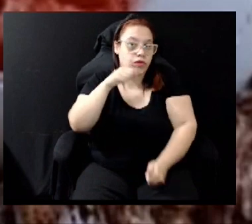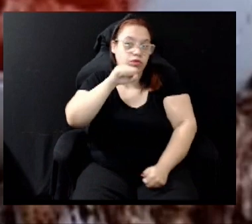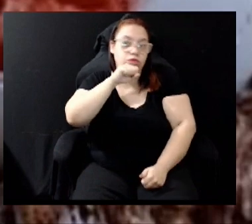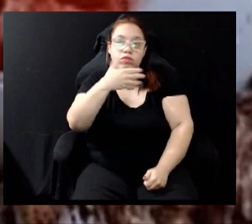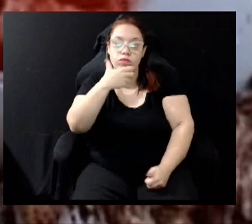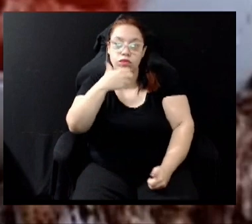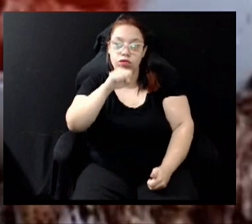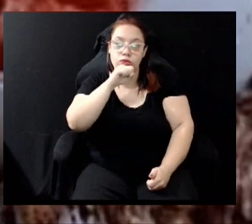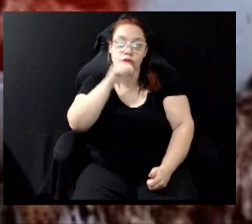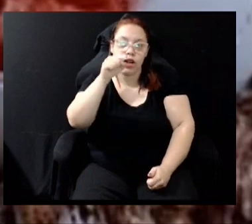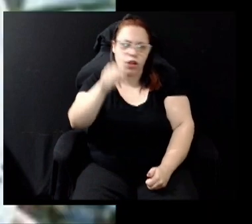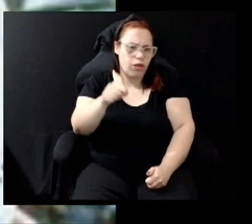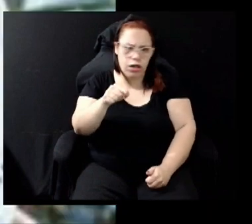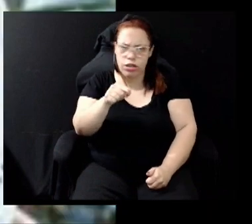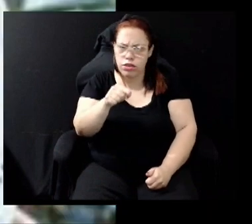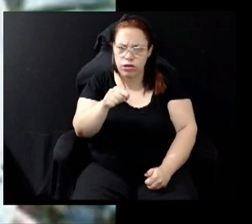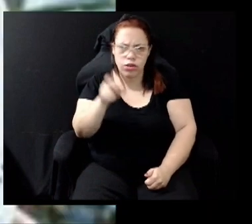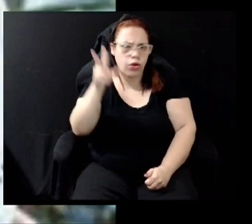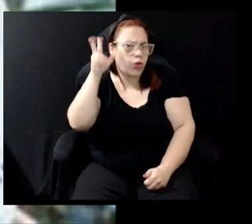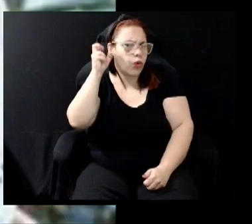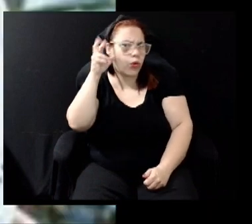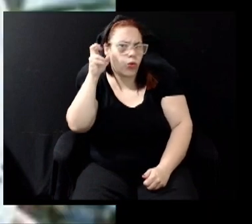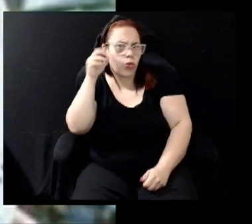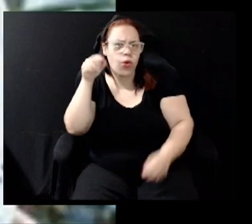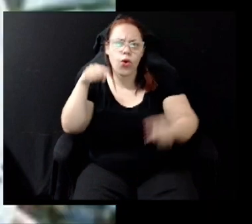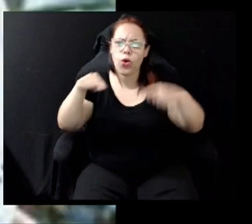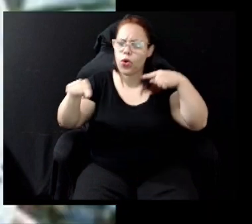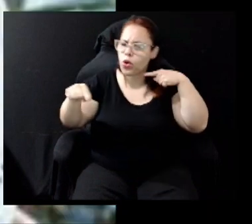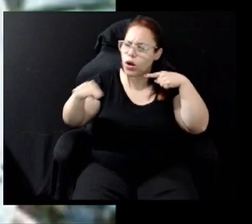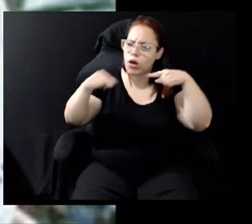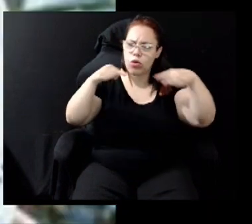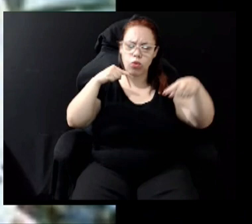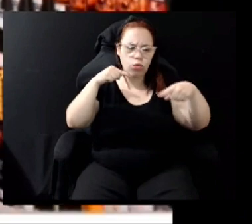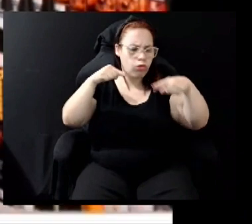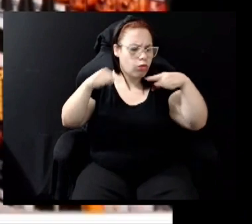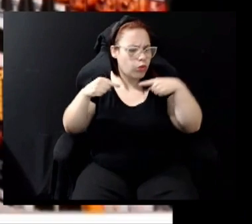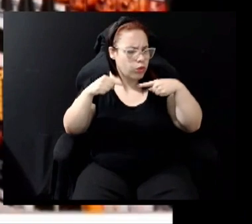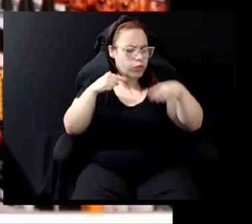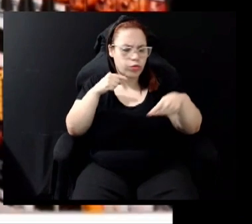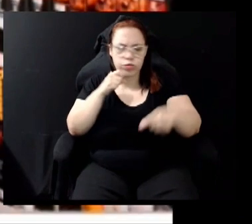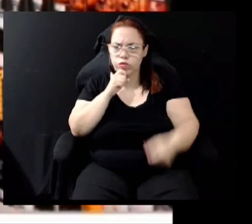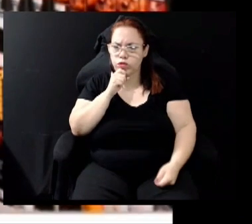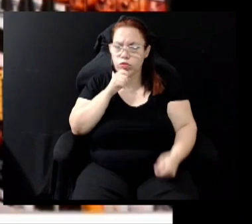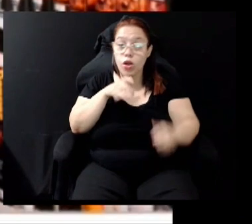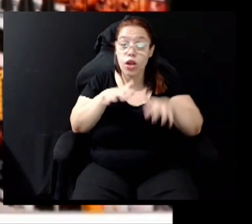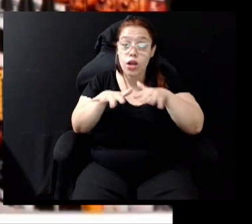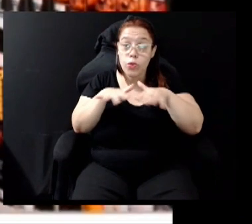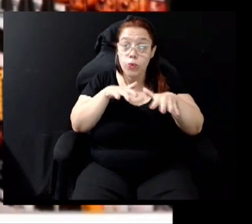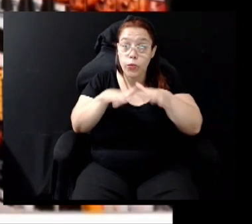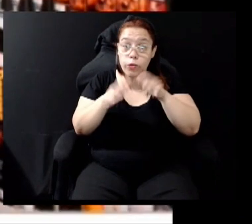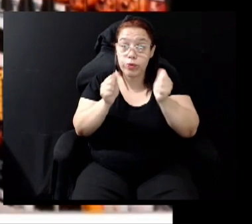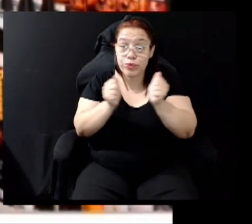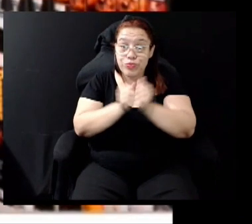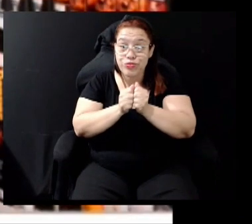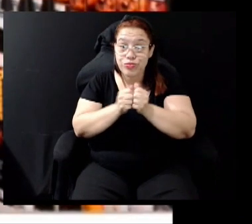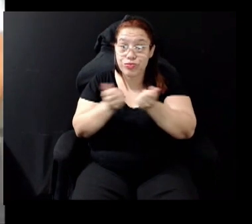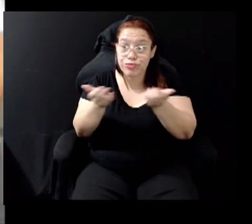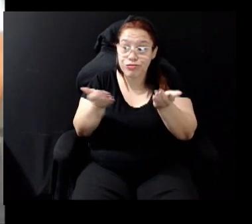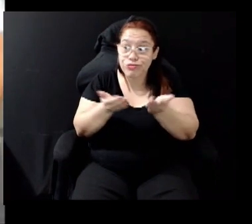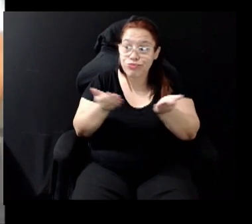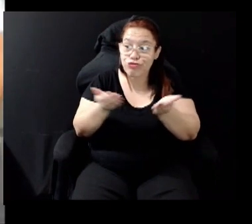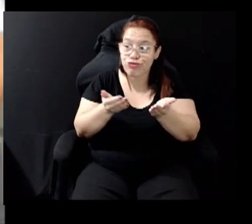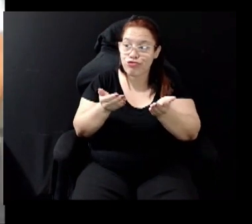ali, ouvia aquela música, né? Esses momentos junto. E hoje, isso está cada vez